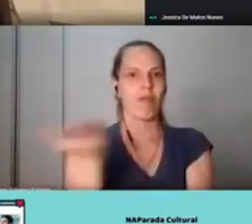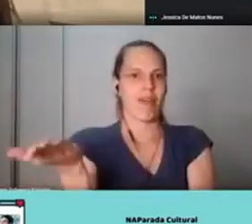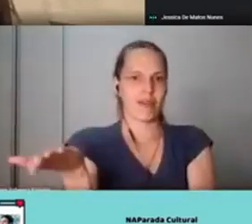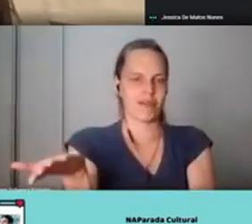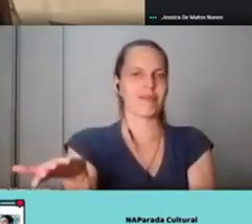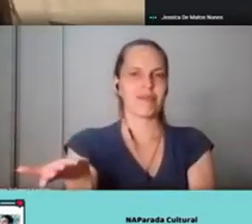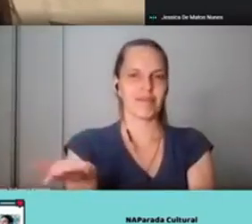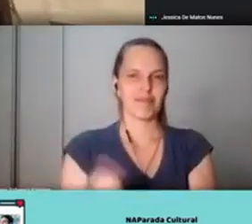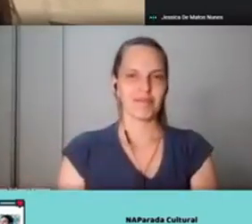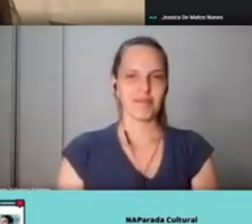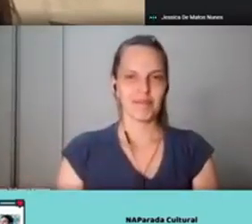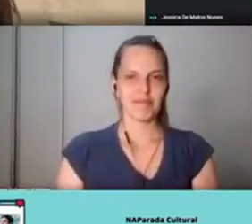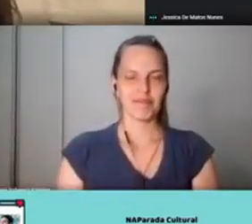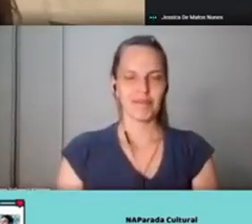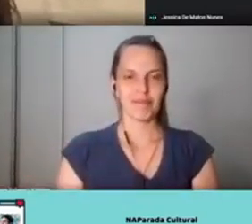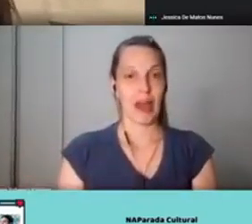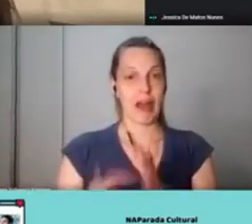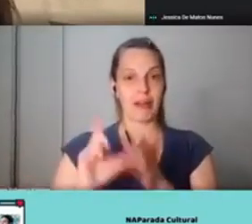aconteceu.